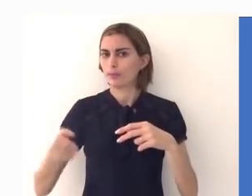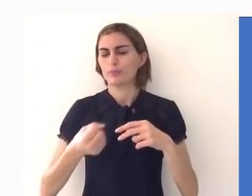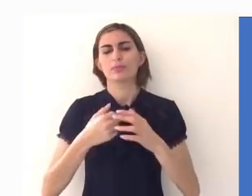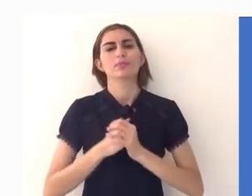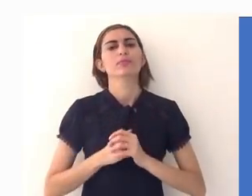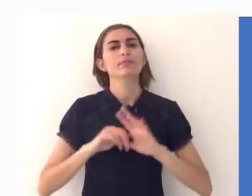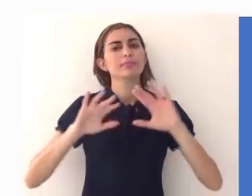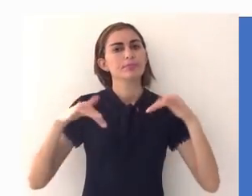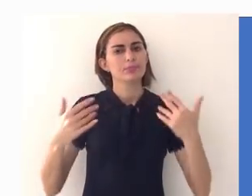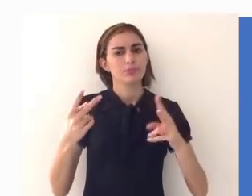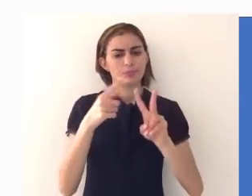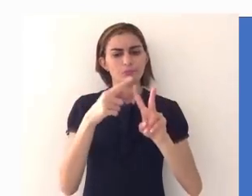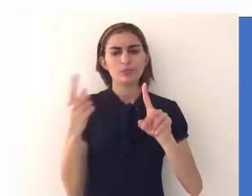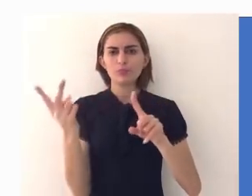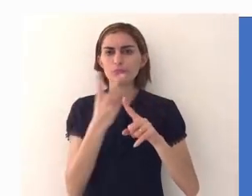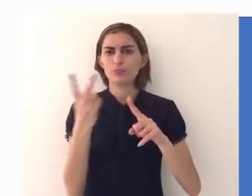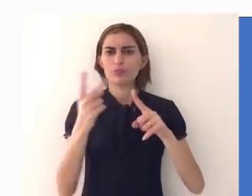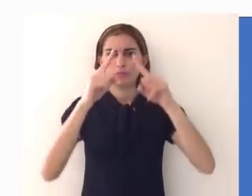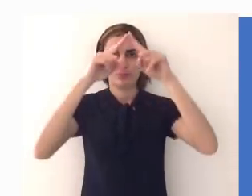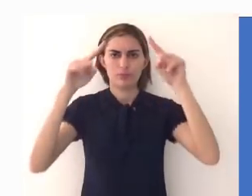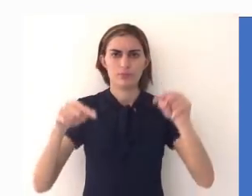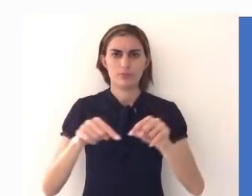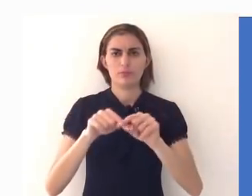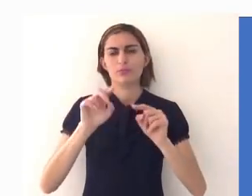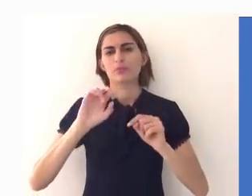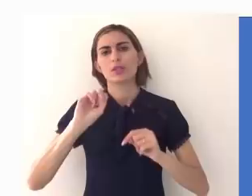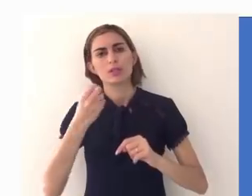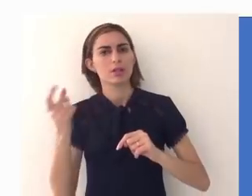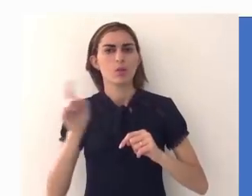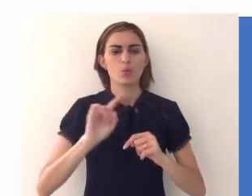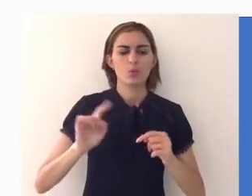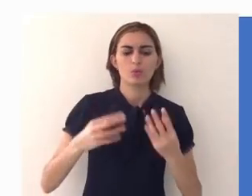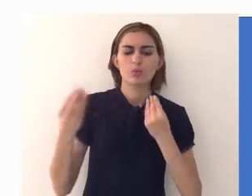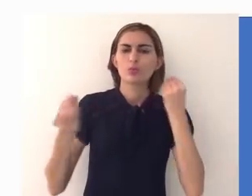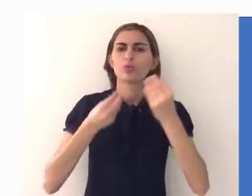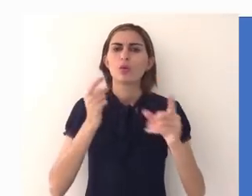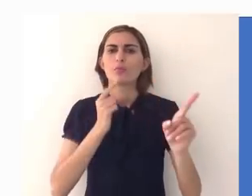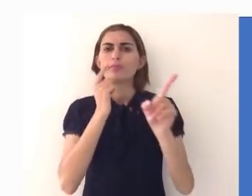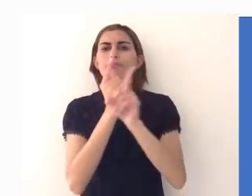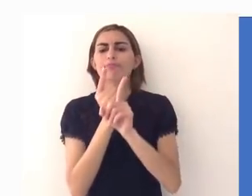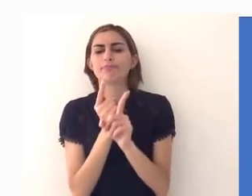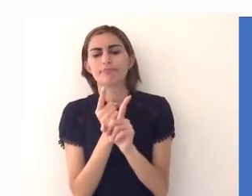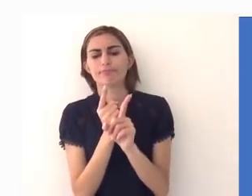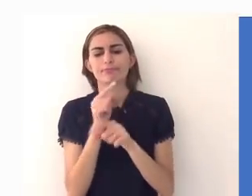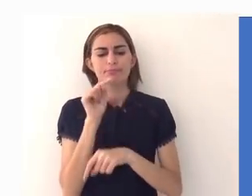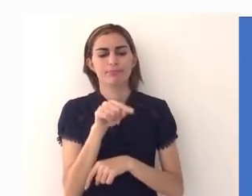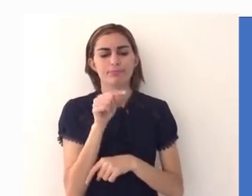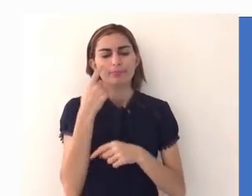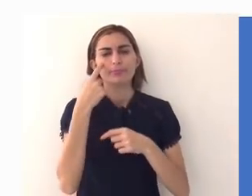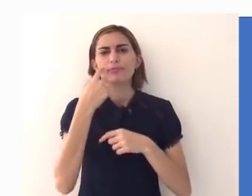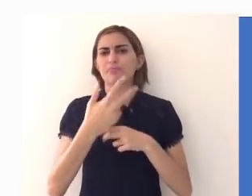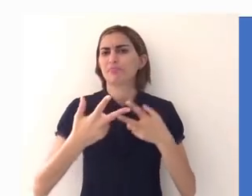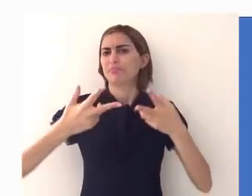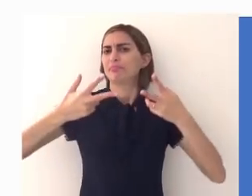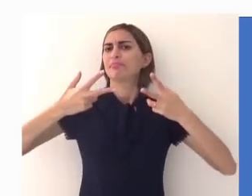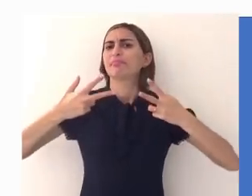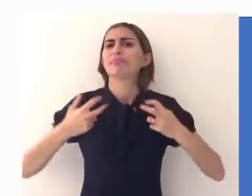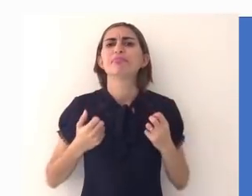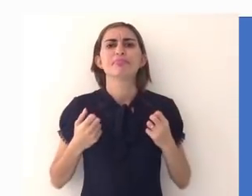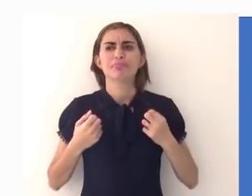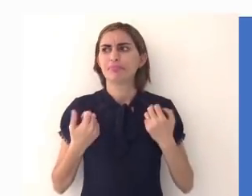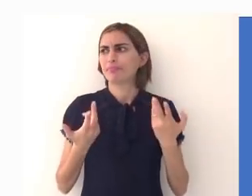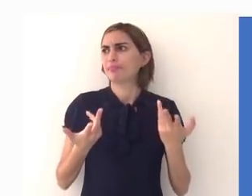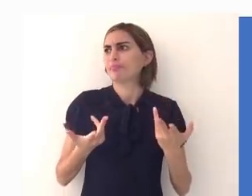vê só. Esses dois triângulos são ou não são congruentes? Como é que eu consigo identificar isso aí? Tá